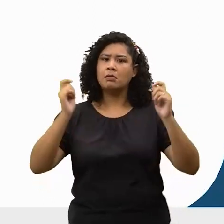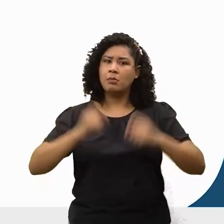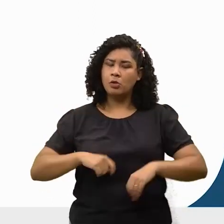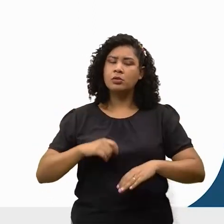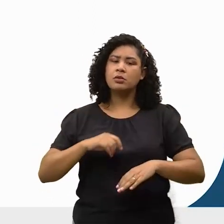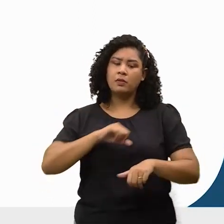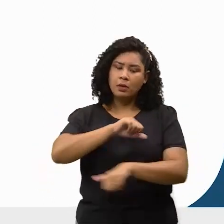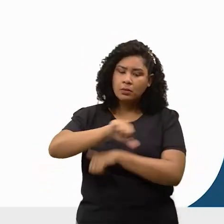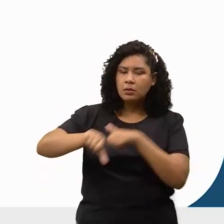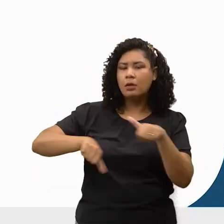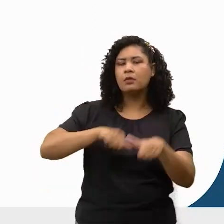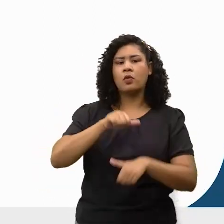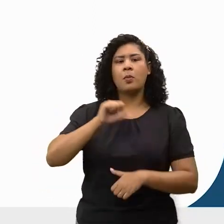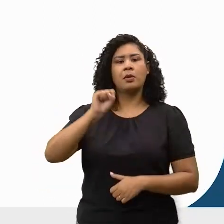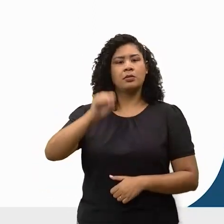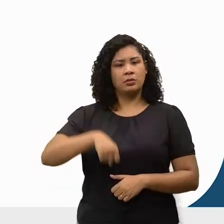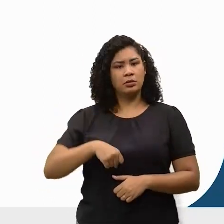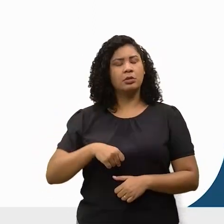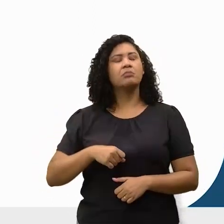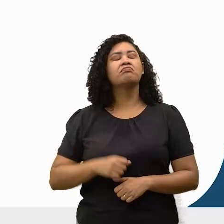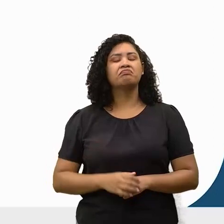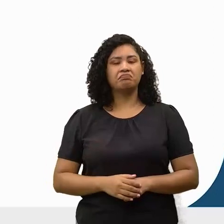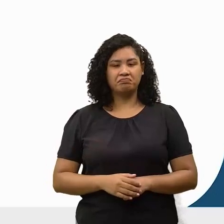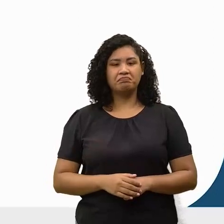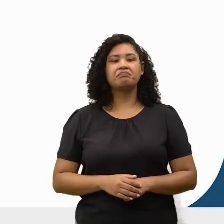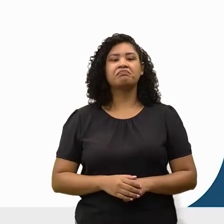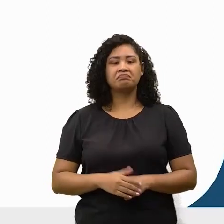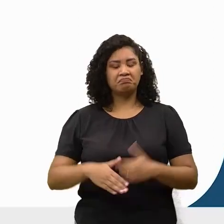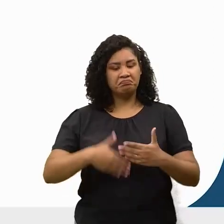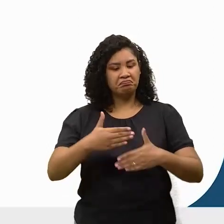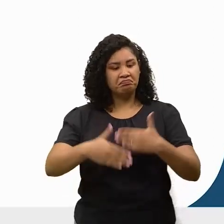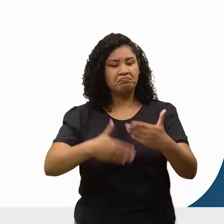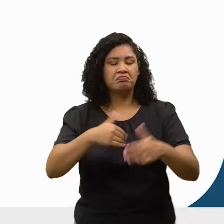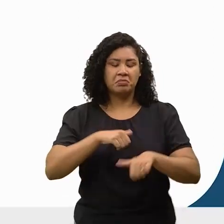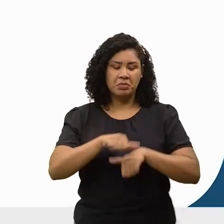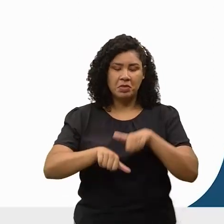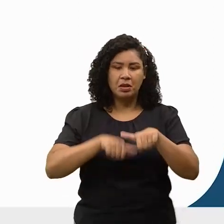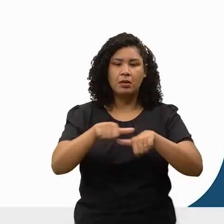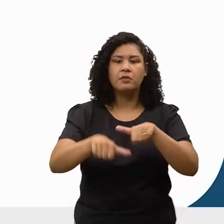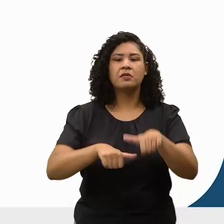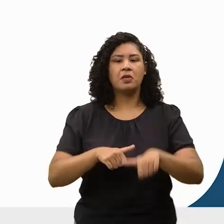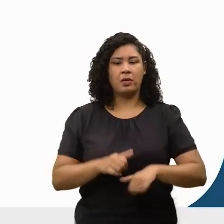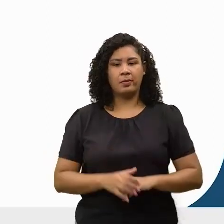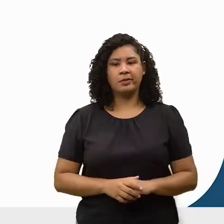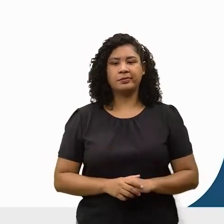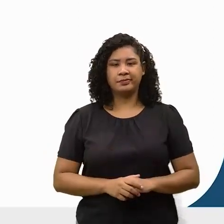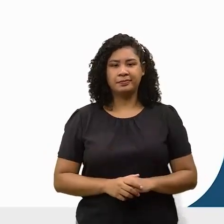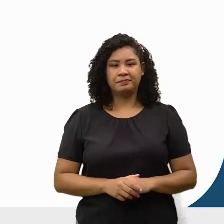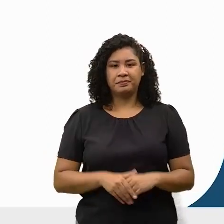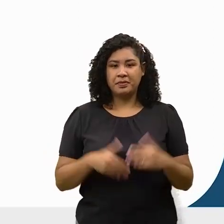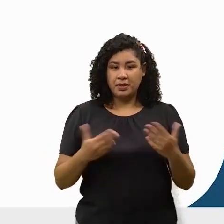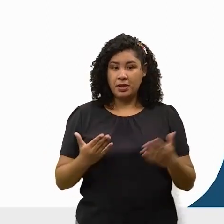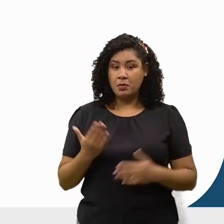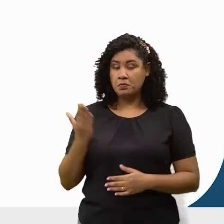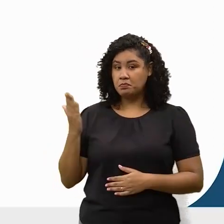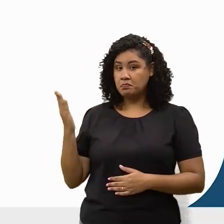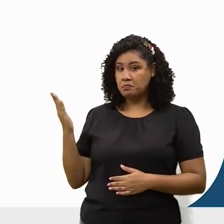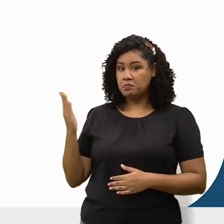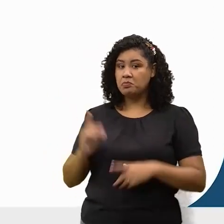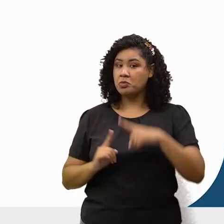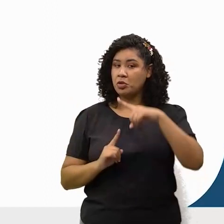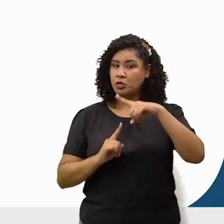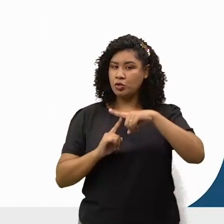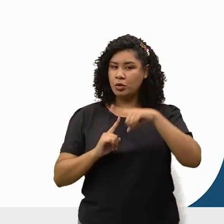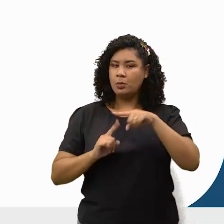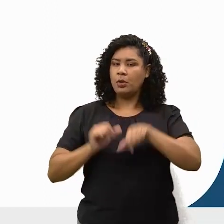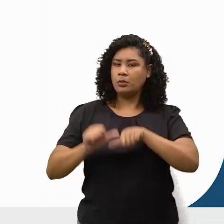evoluir com o tempo, mudar, passar por transformações. Esse tipo de